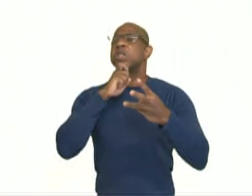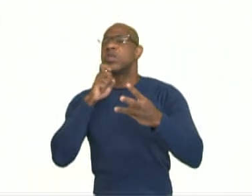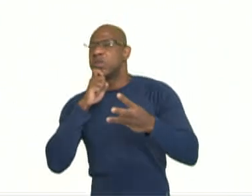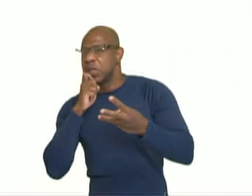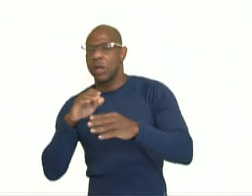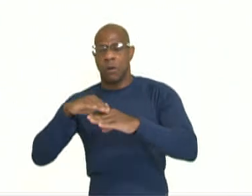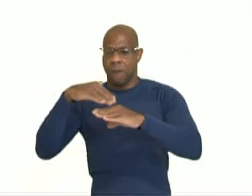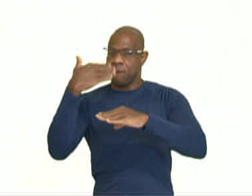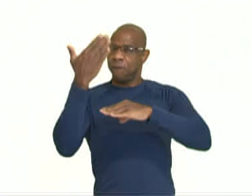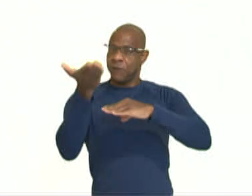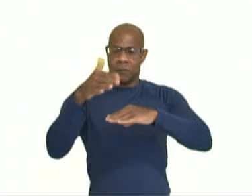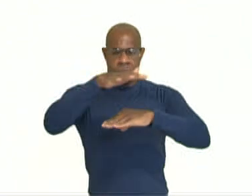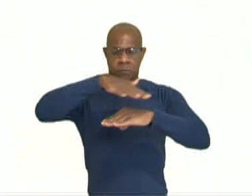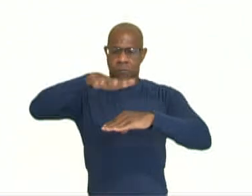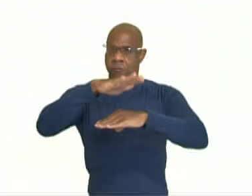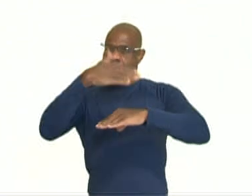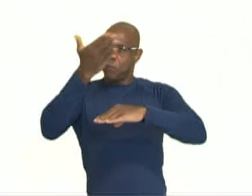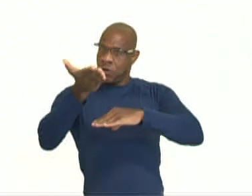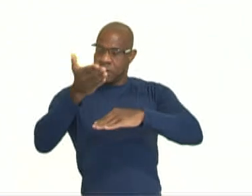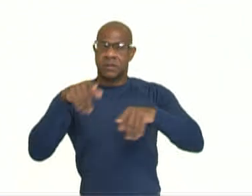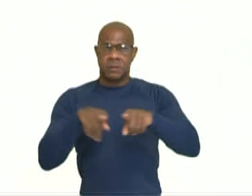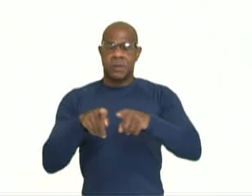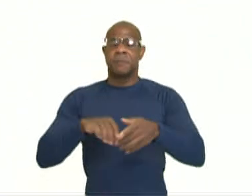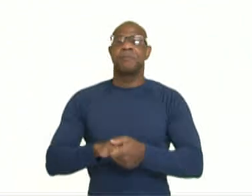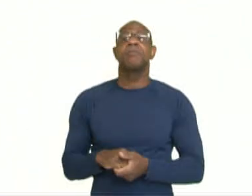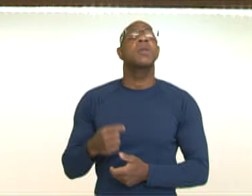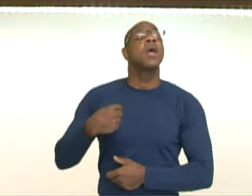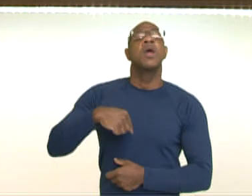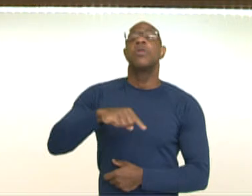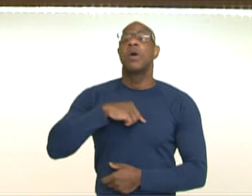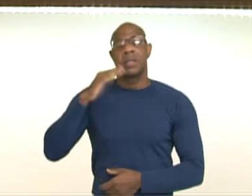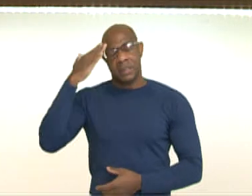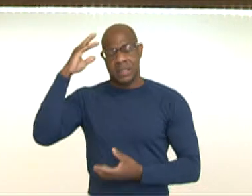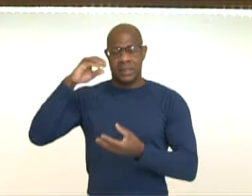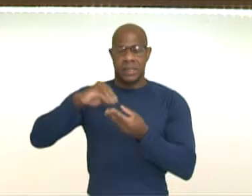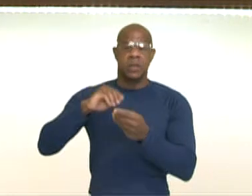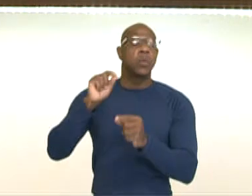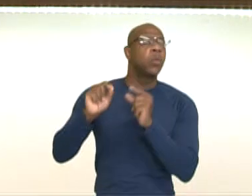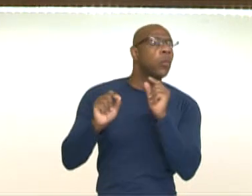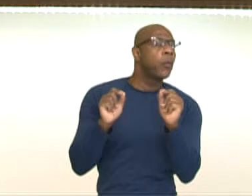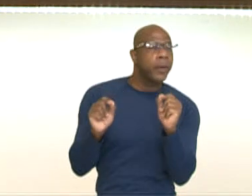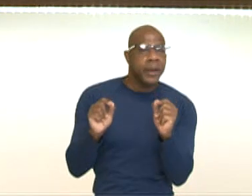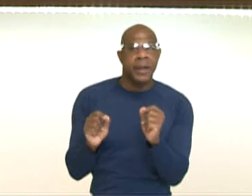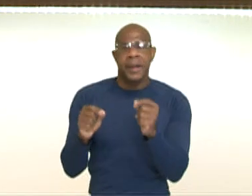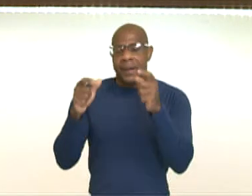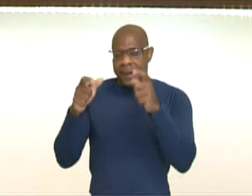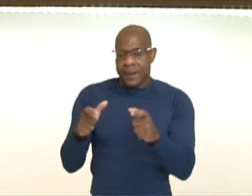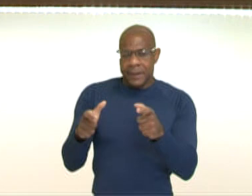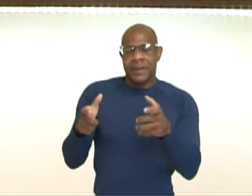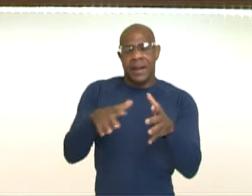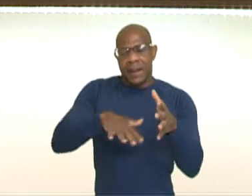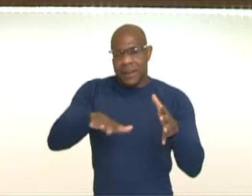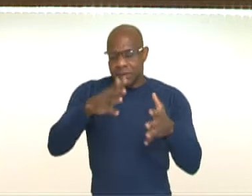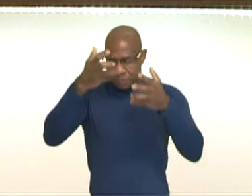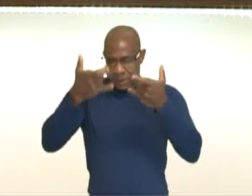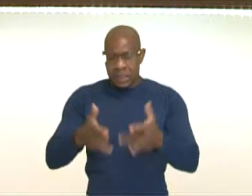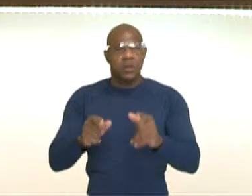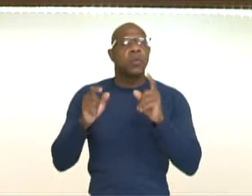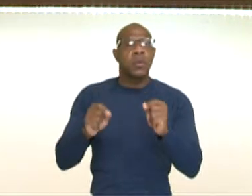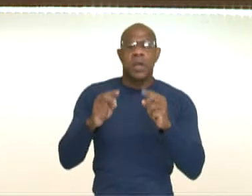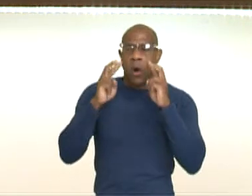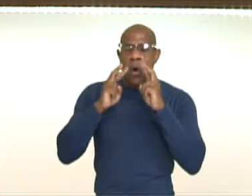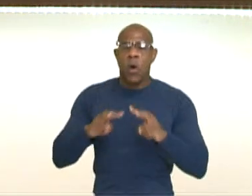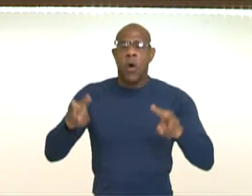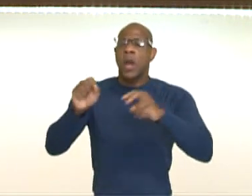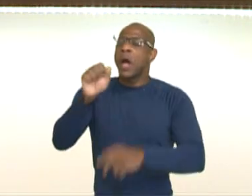quando observamos esta derivação e entendemos na gigantesca área que nós estamos falando, ao olharmos essa